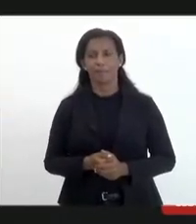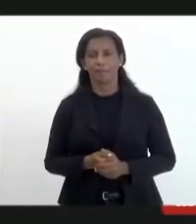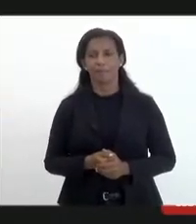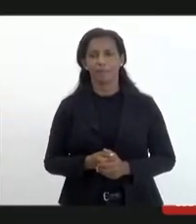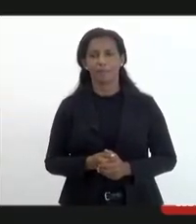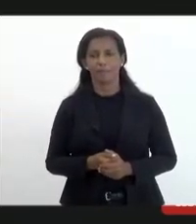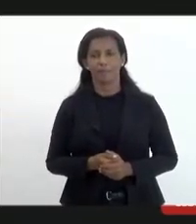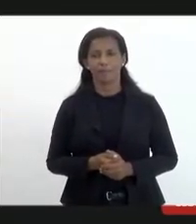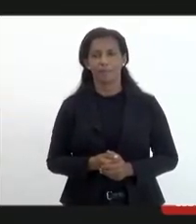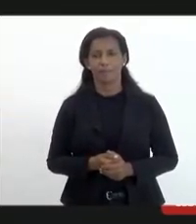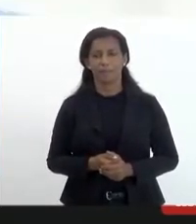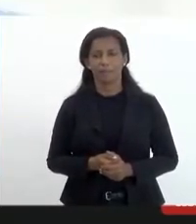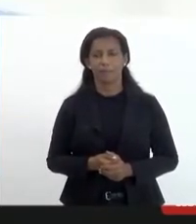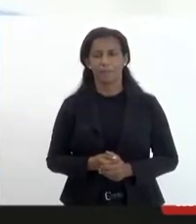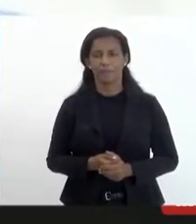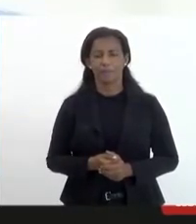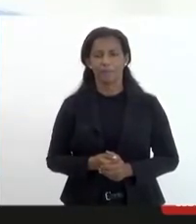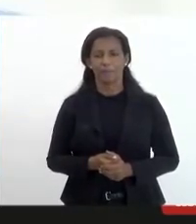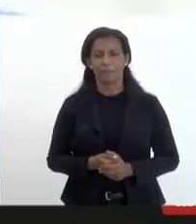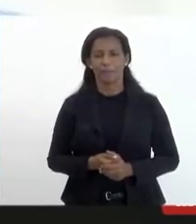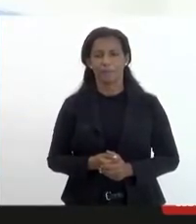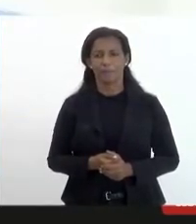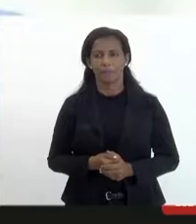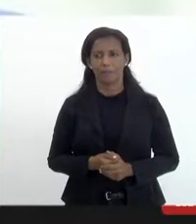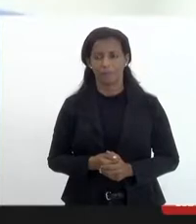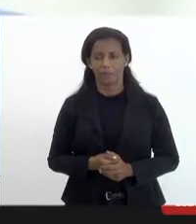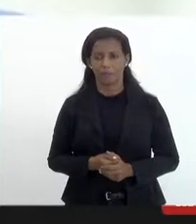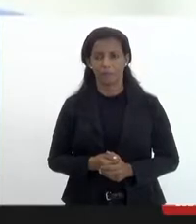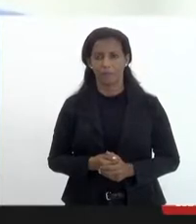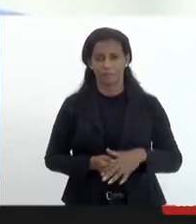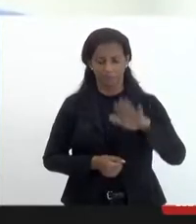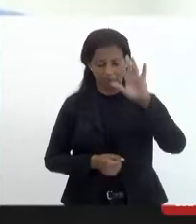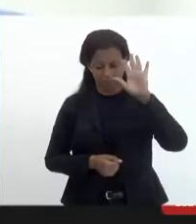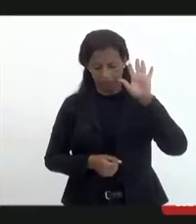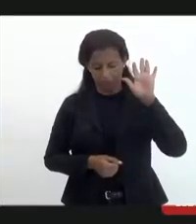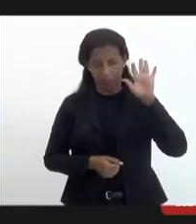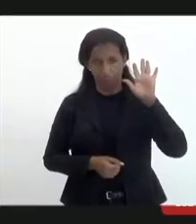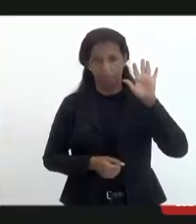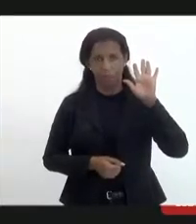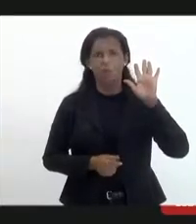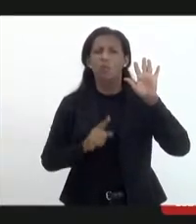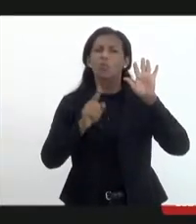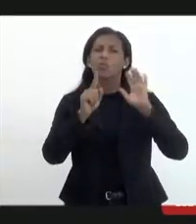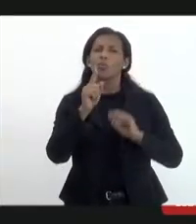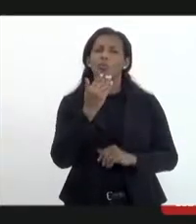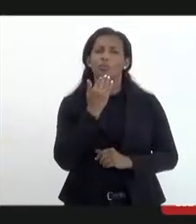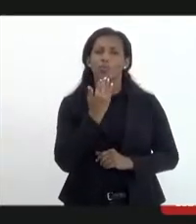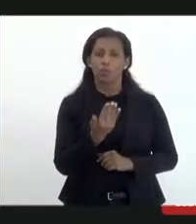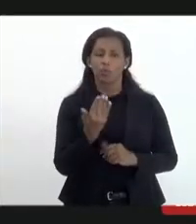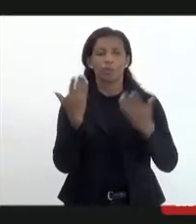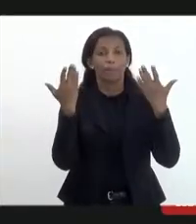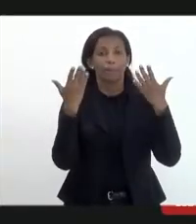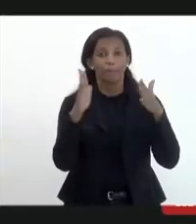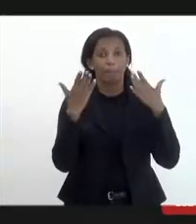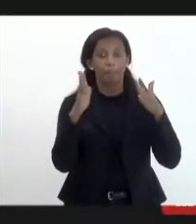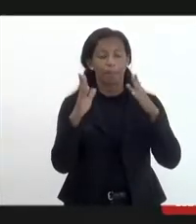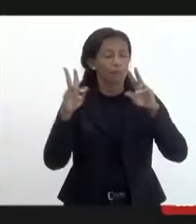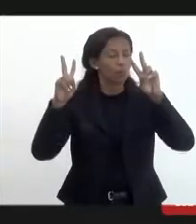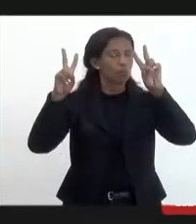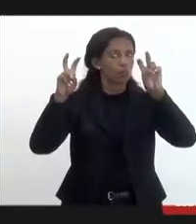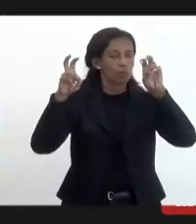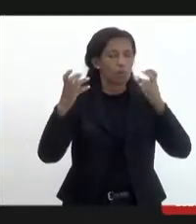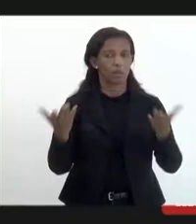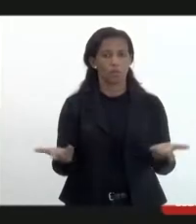Paulo, pela ordem. Pois não. Eu queria só formalizar, Vossa Excelência, um pedido. Primeiro, parabenizar, Vossa Excelência, o tema de